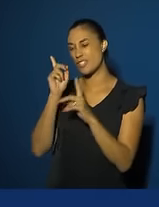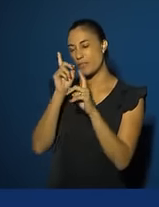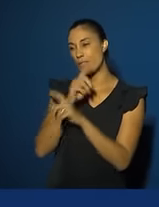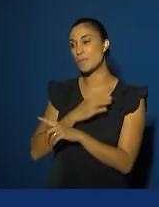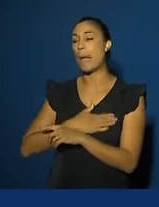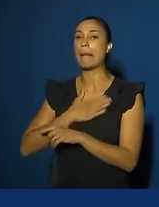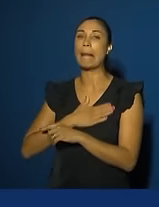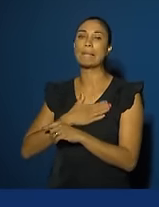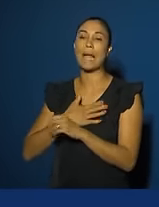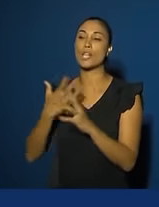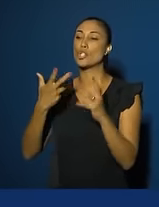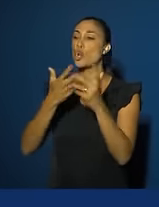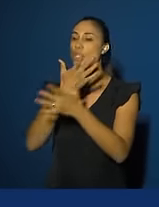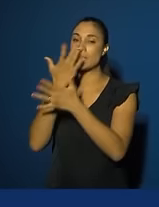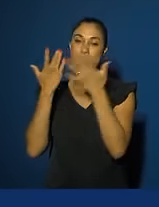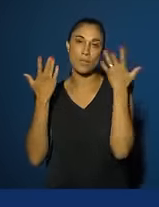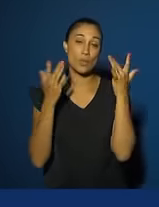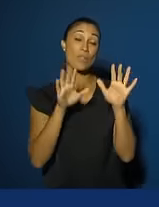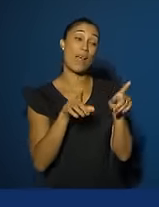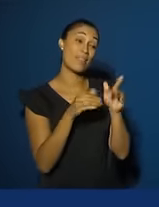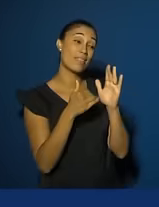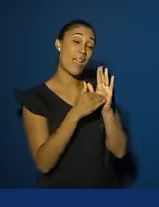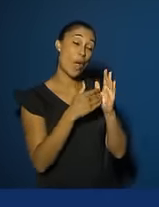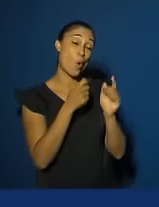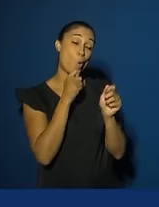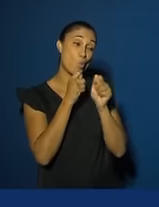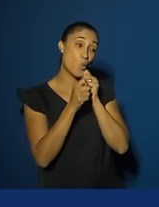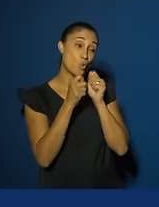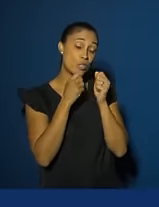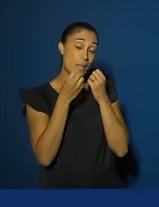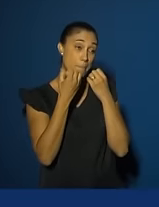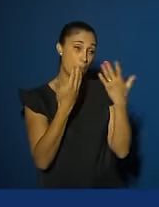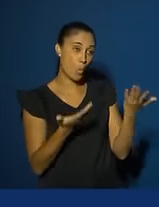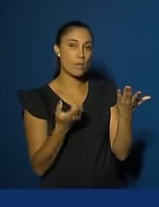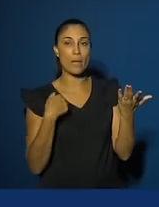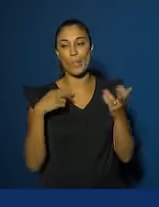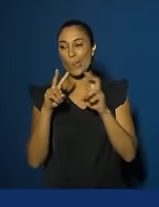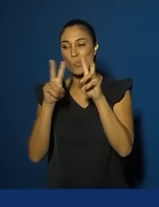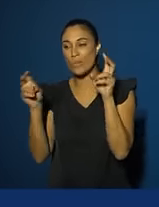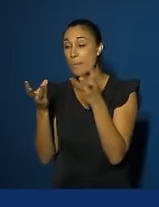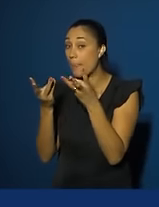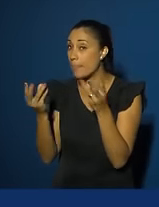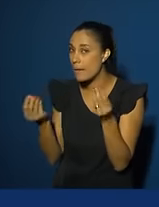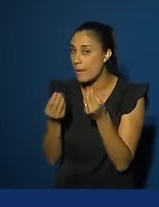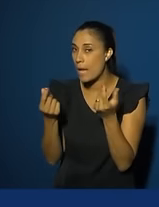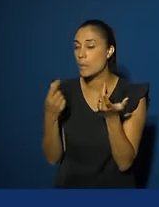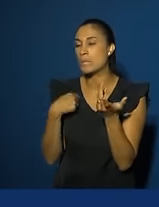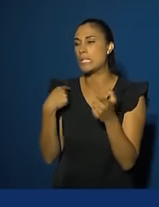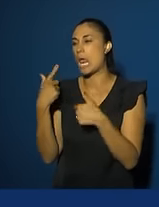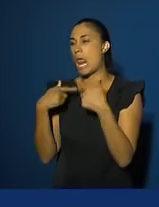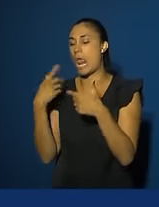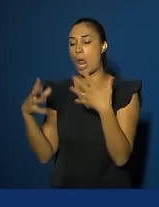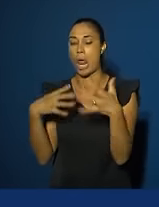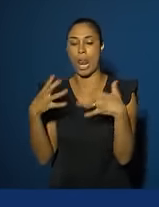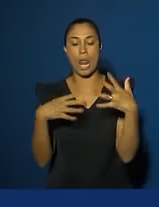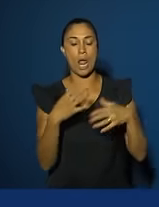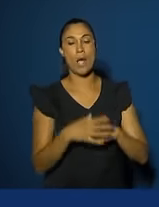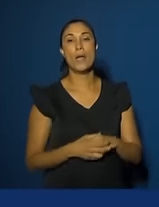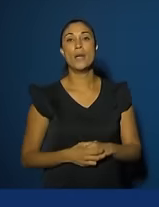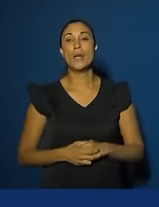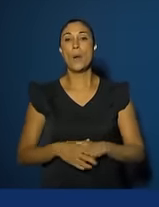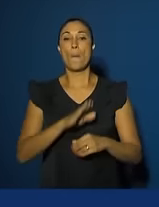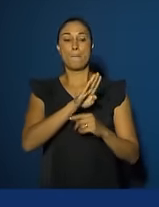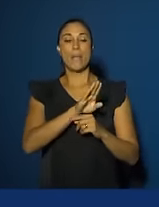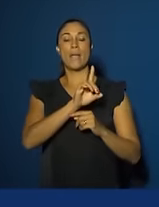agradar todo mundo mesmo com notícia boa né ainda mais num tema delicado né que gerou tanta controvérsia no Brasil o